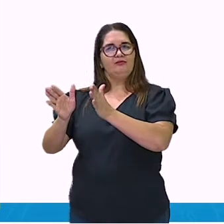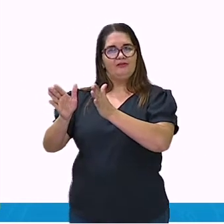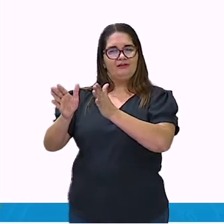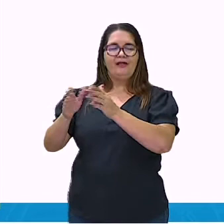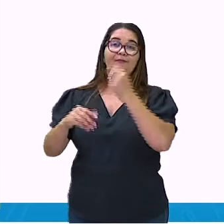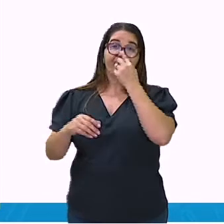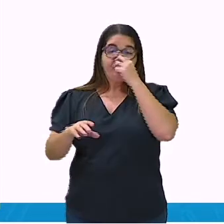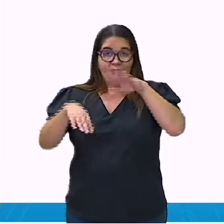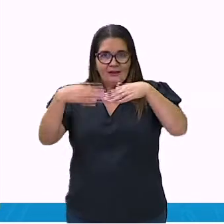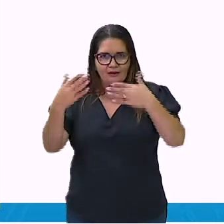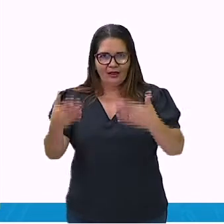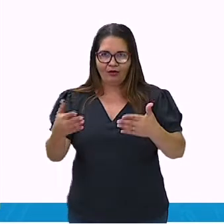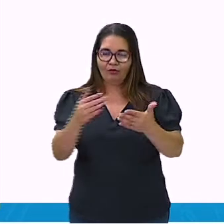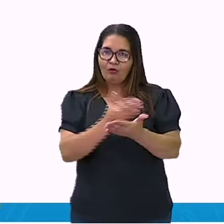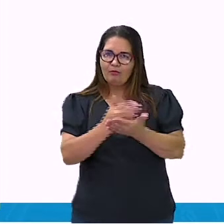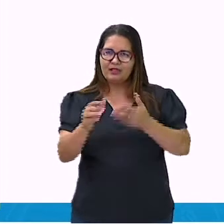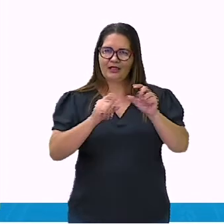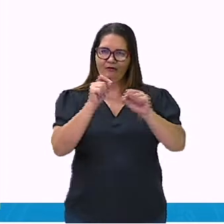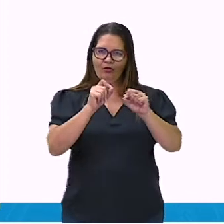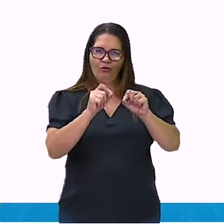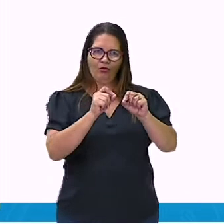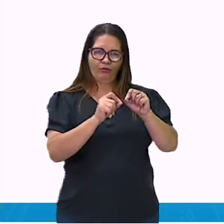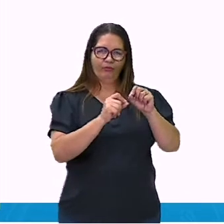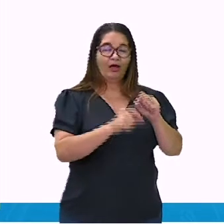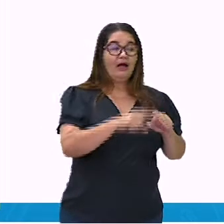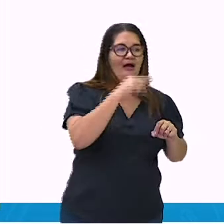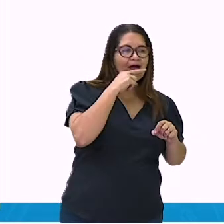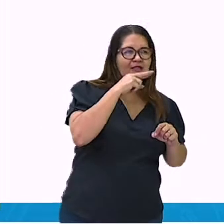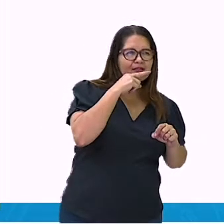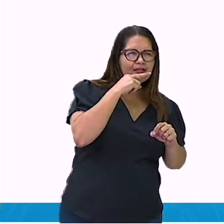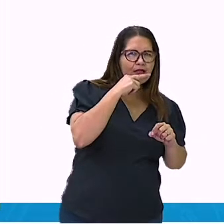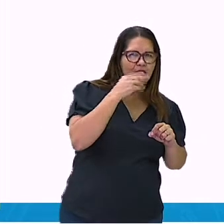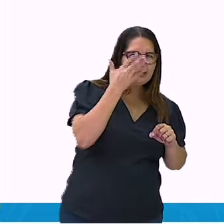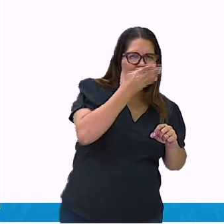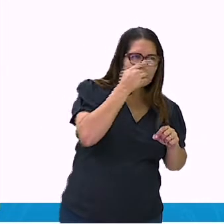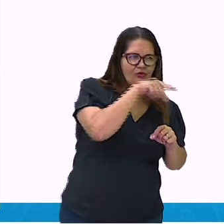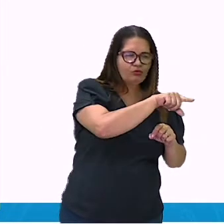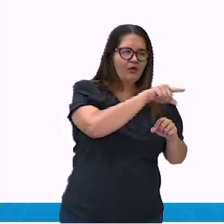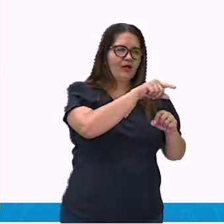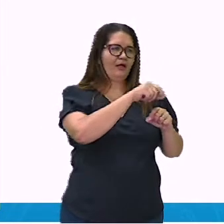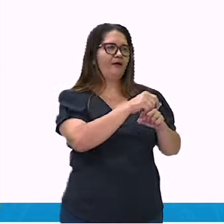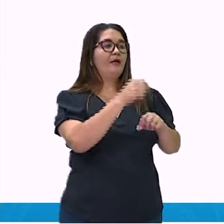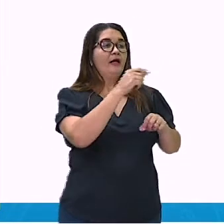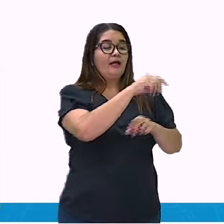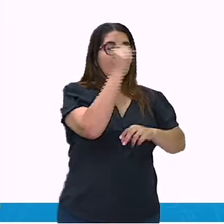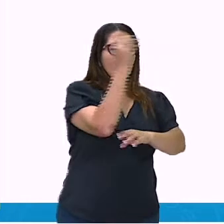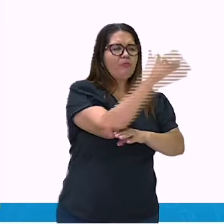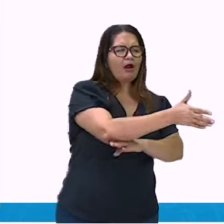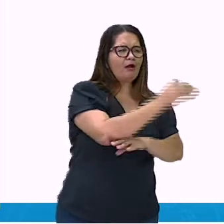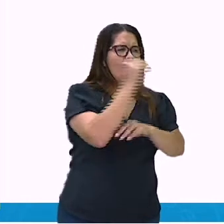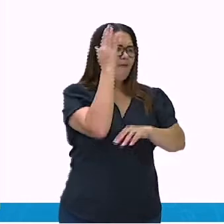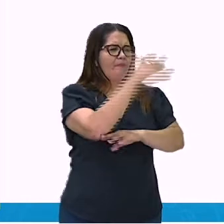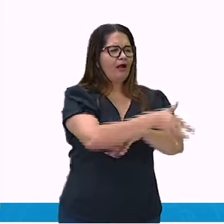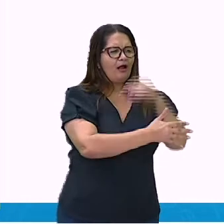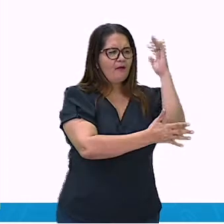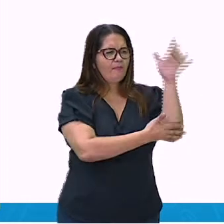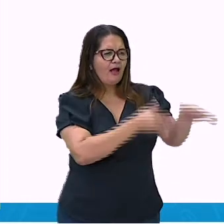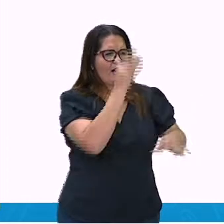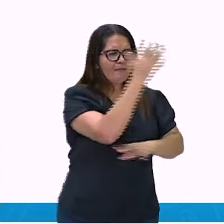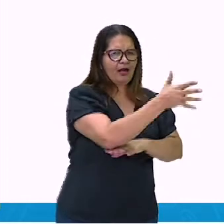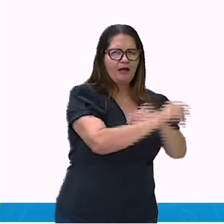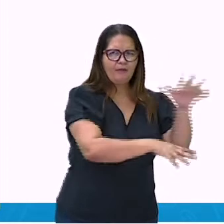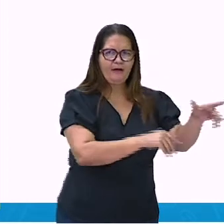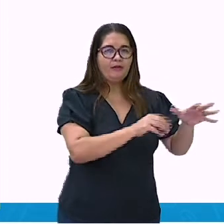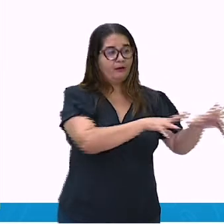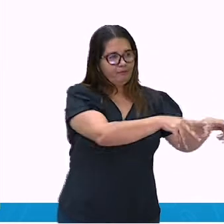a cana era levada até as moendas, onde era moída em cilindro de madeira para extrair o caldo, sob